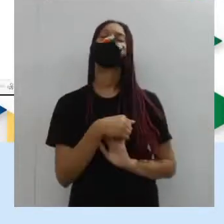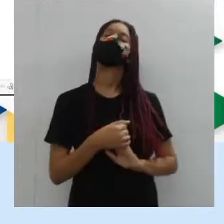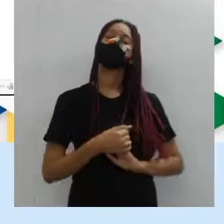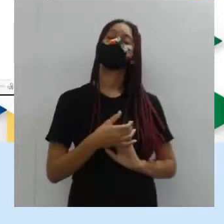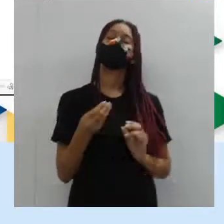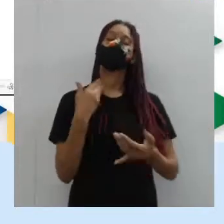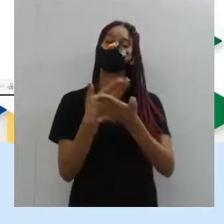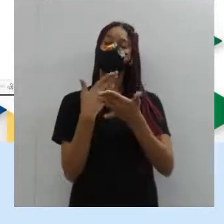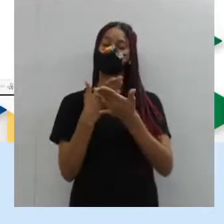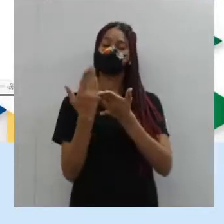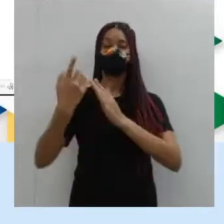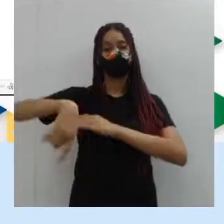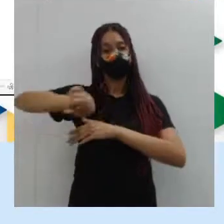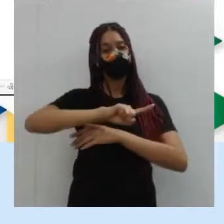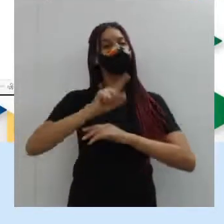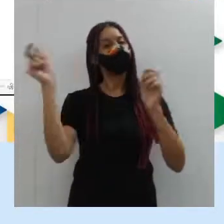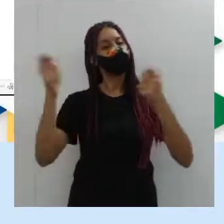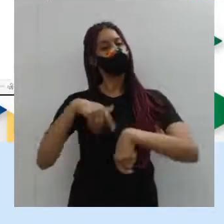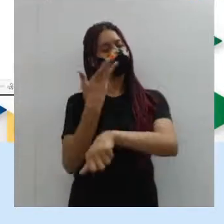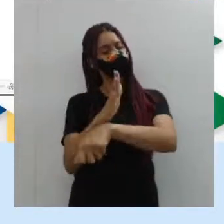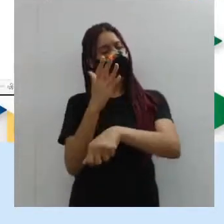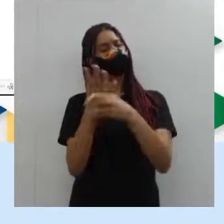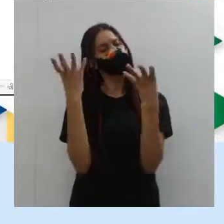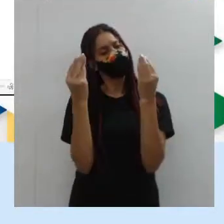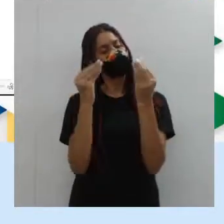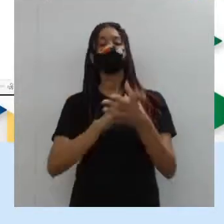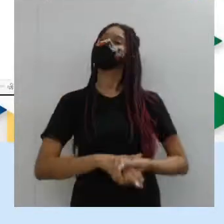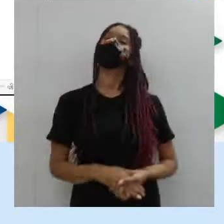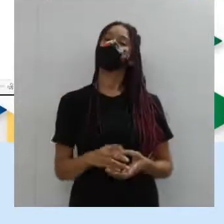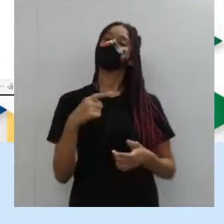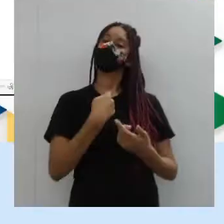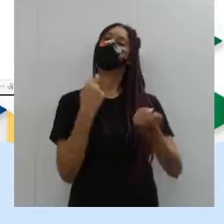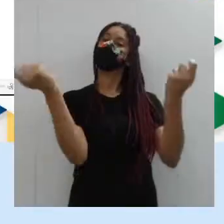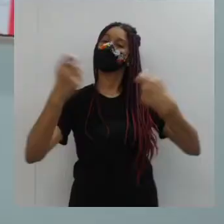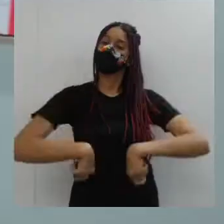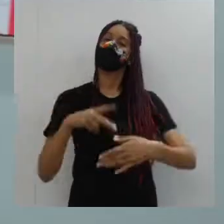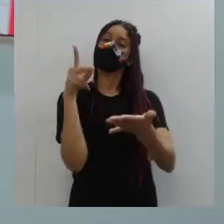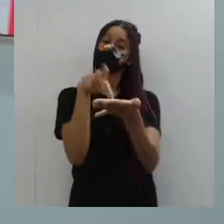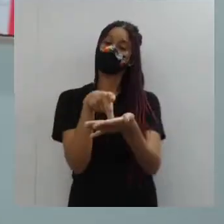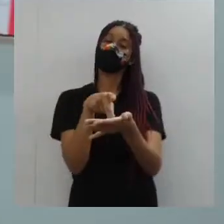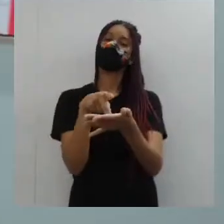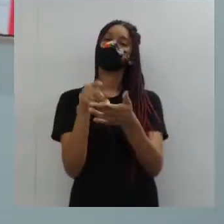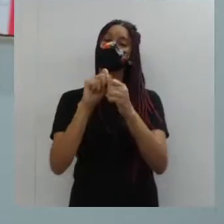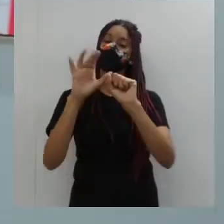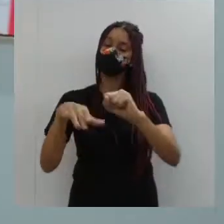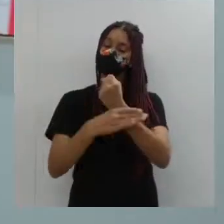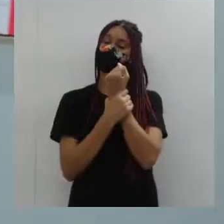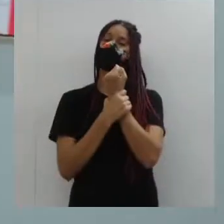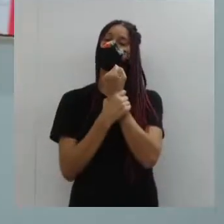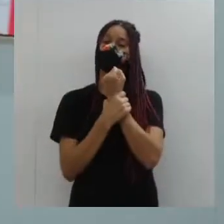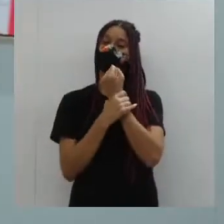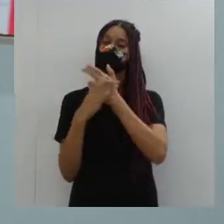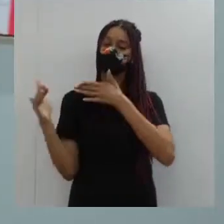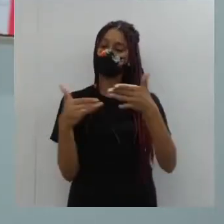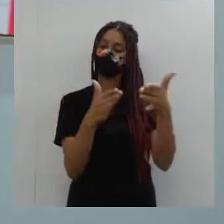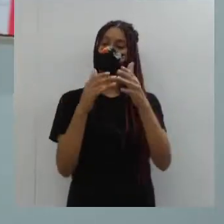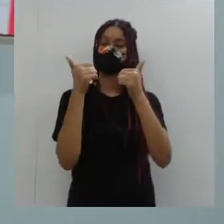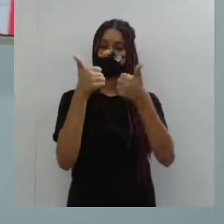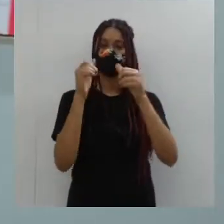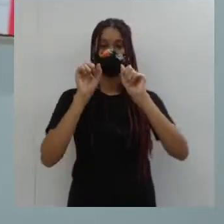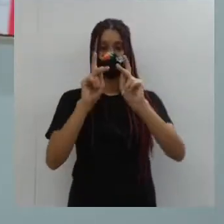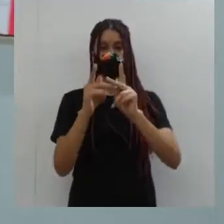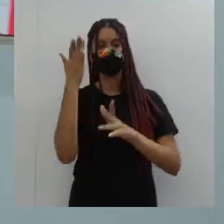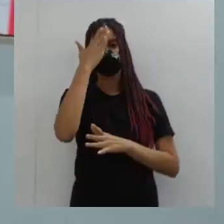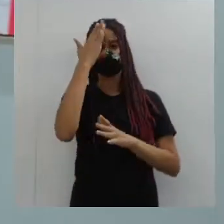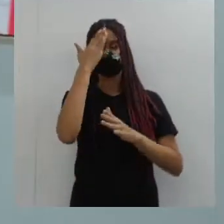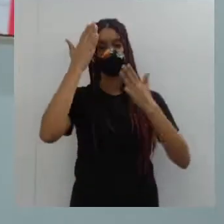muito estudo para que você pratique bastante e a gente possa realmente fortalecer esse caminho, ok? Ficou